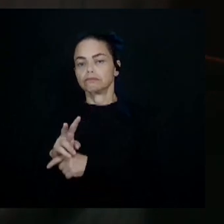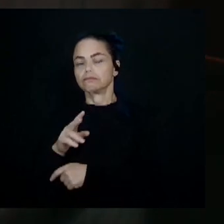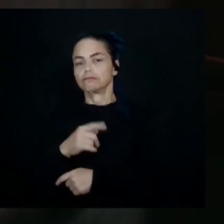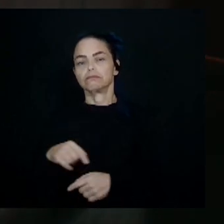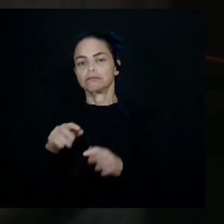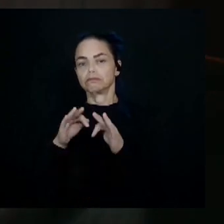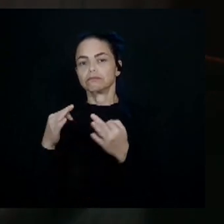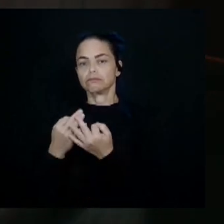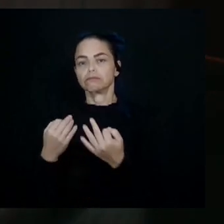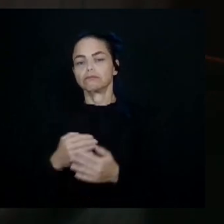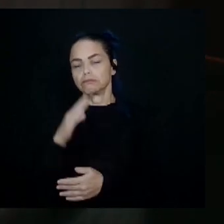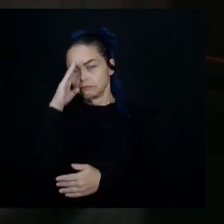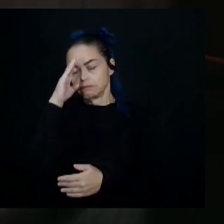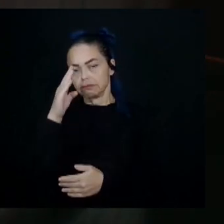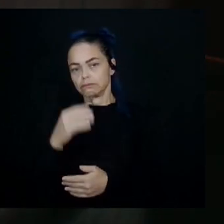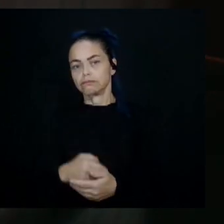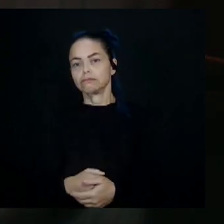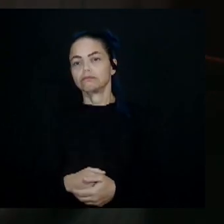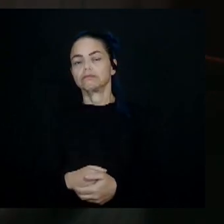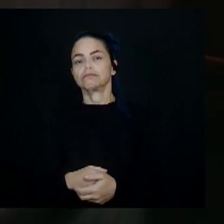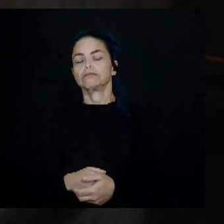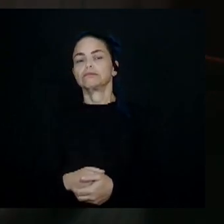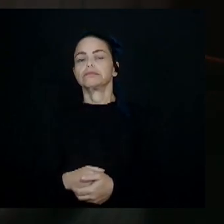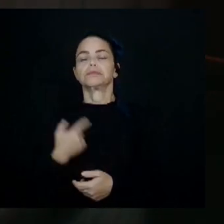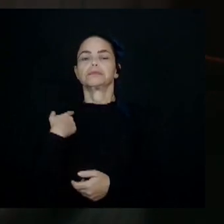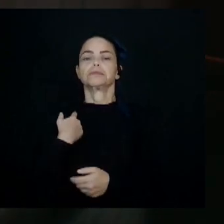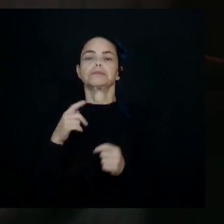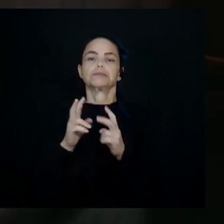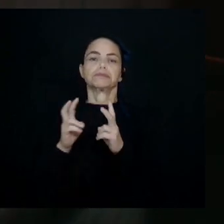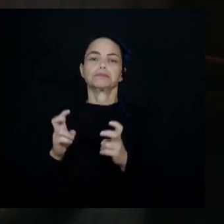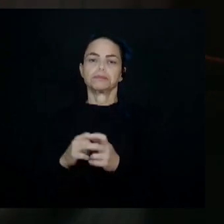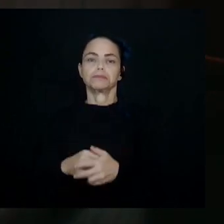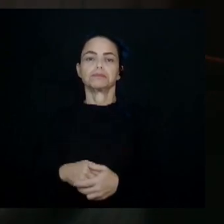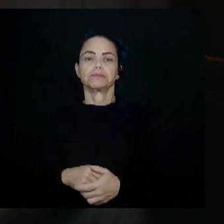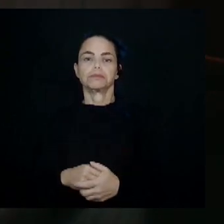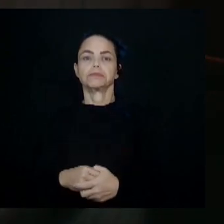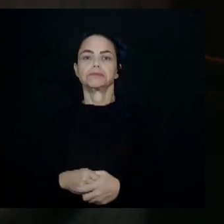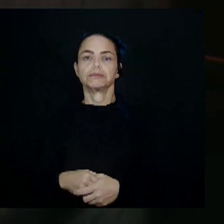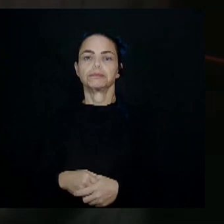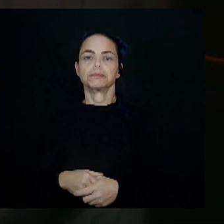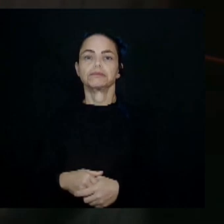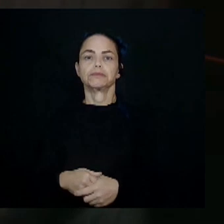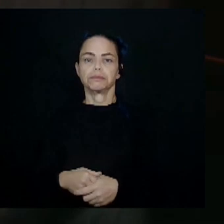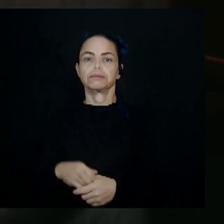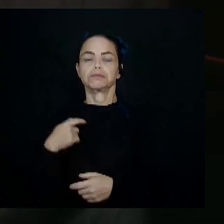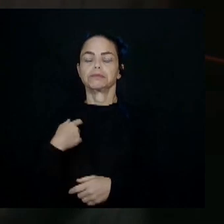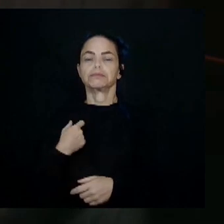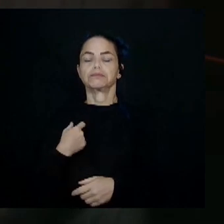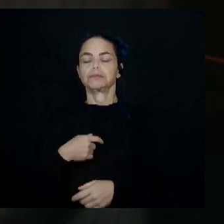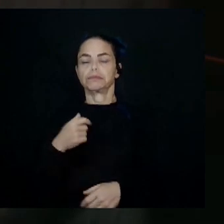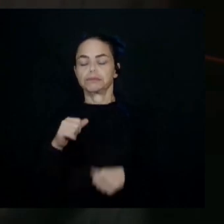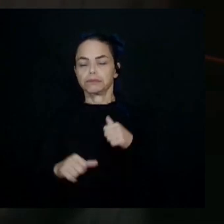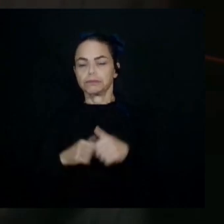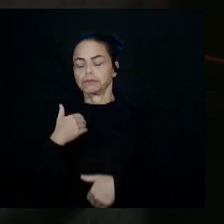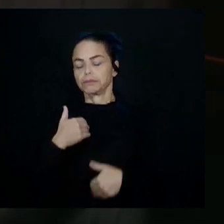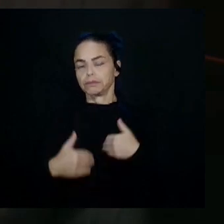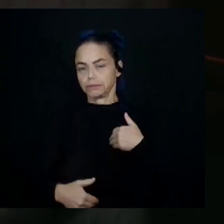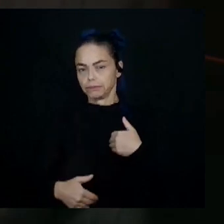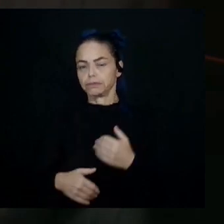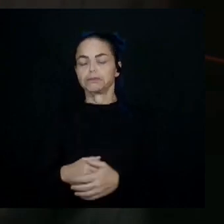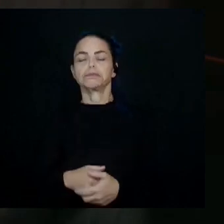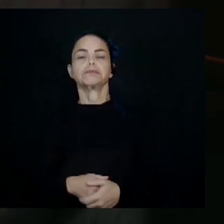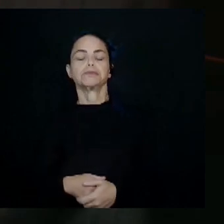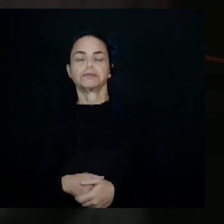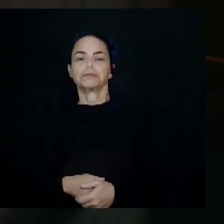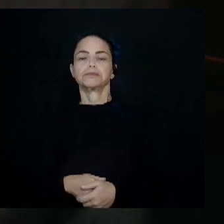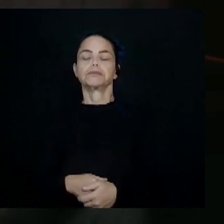principalmente quando a gente fala dessa questão aí da puberdade, né, da puberdade precoce, e